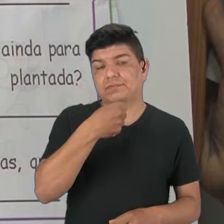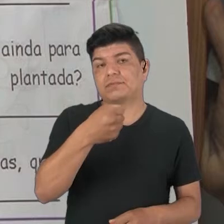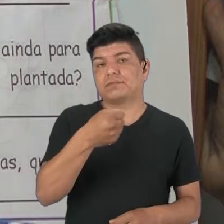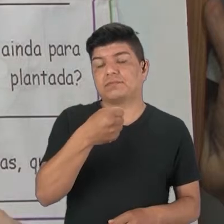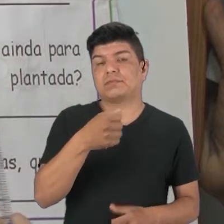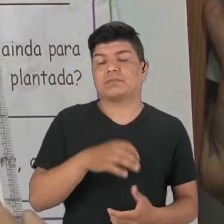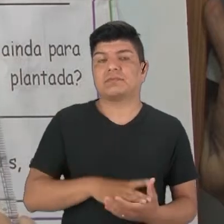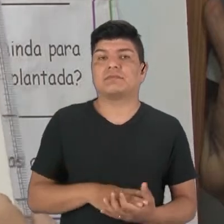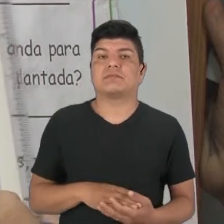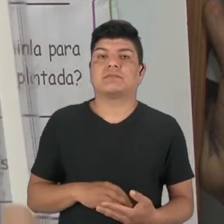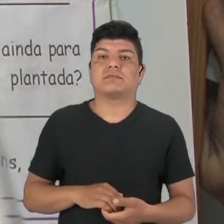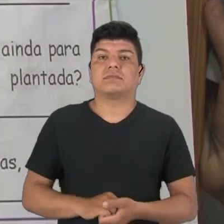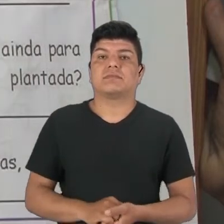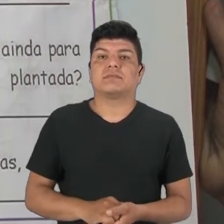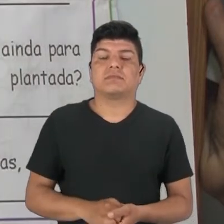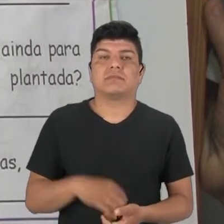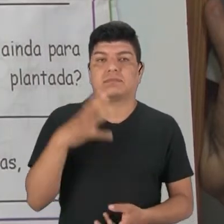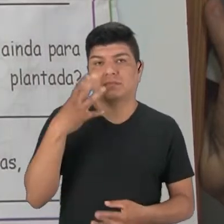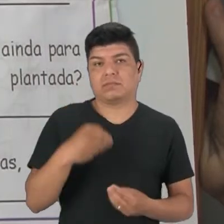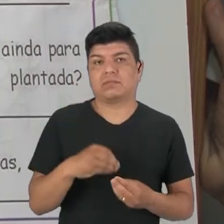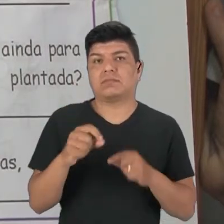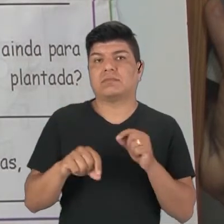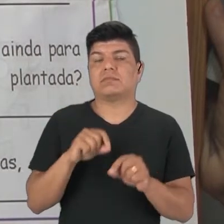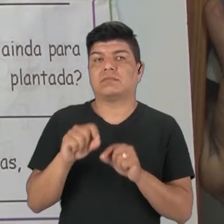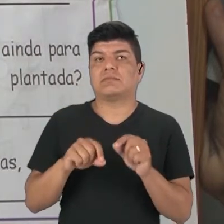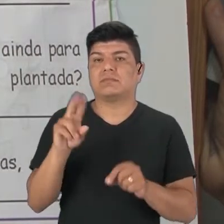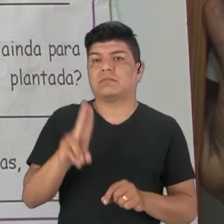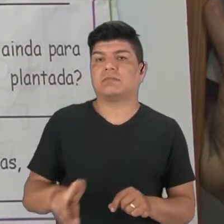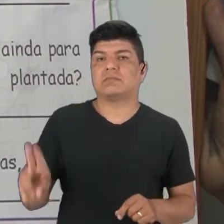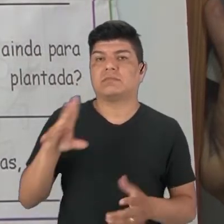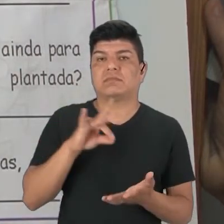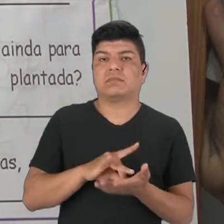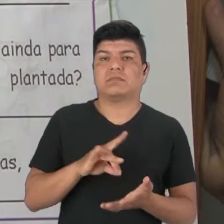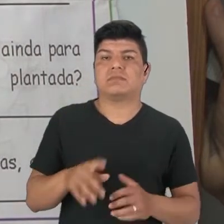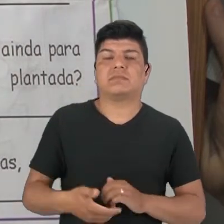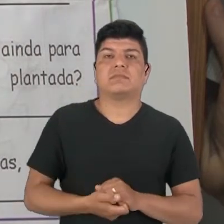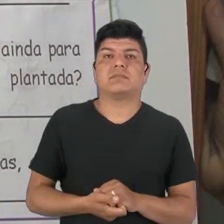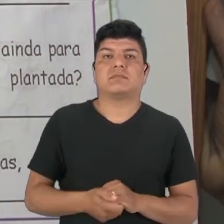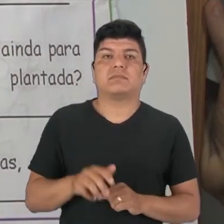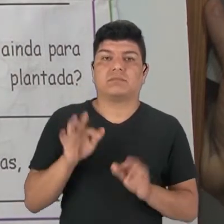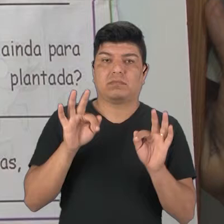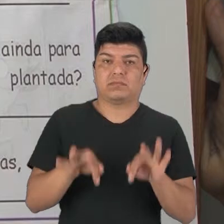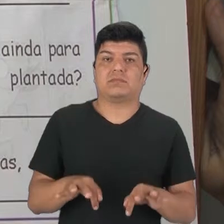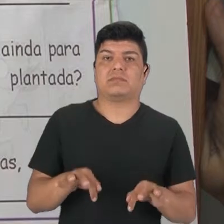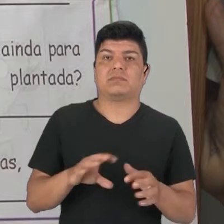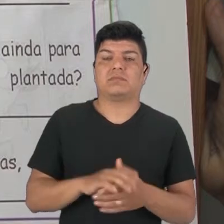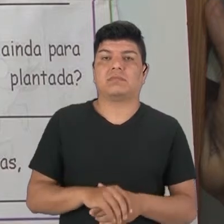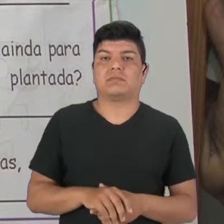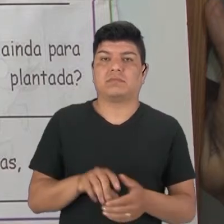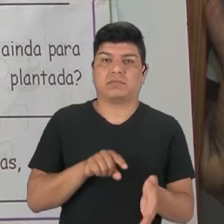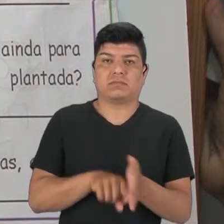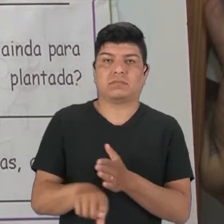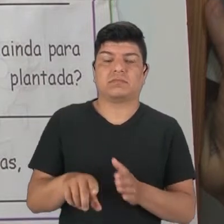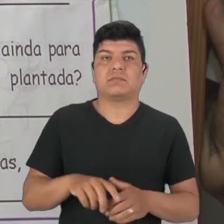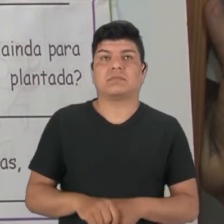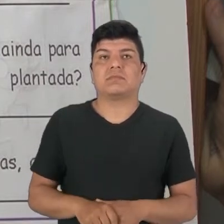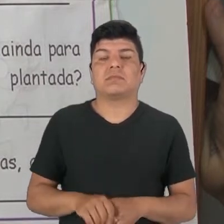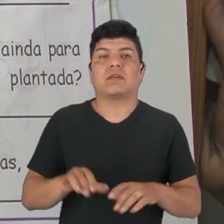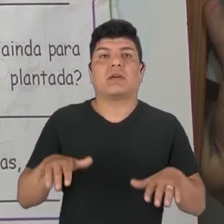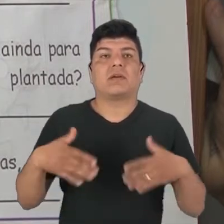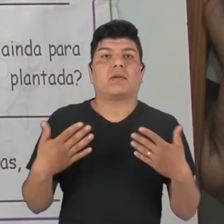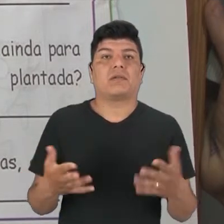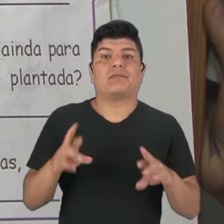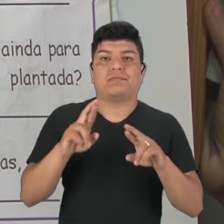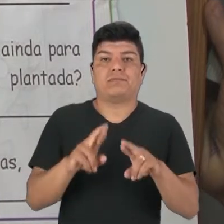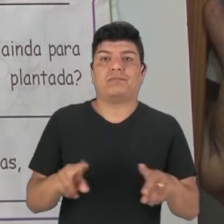né? Para saber o transporte que eles utilizavam. Vamos para a última questão. Qual